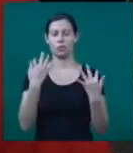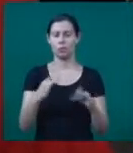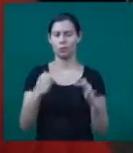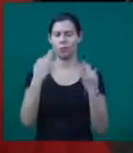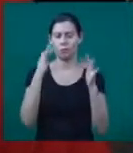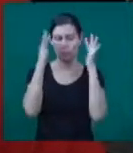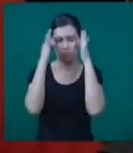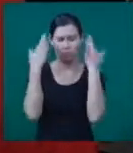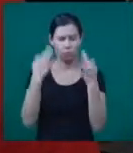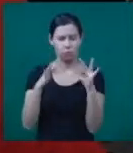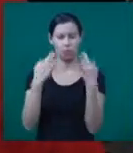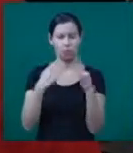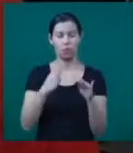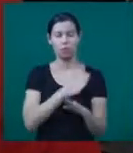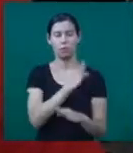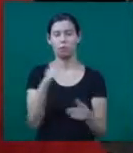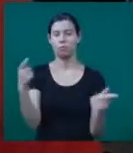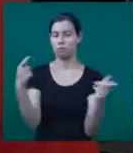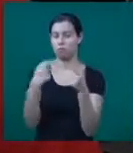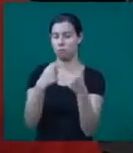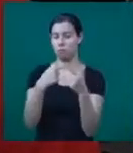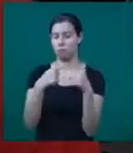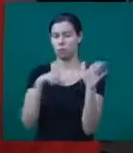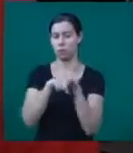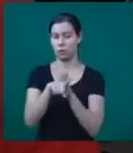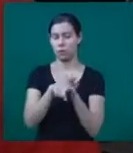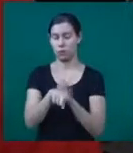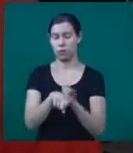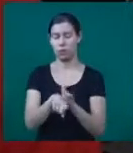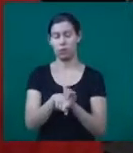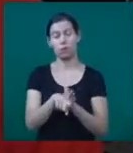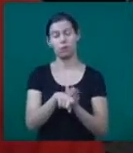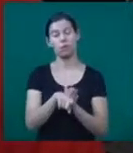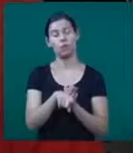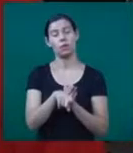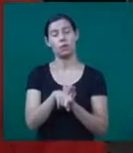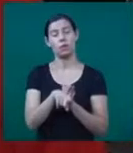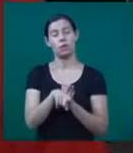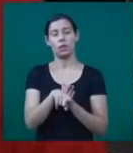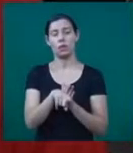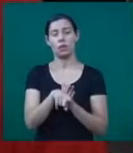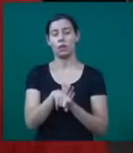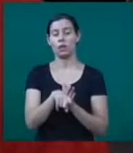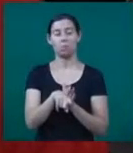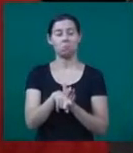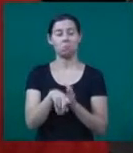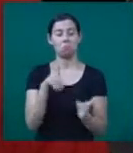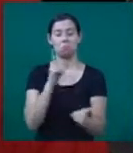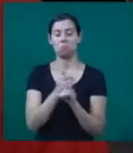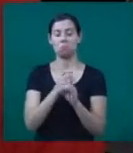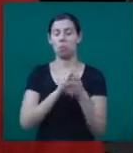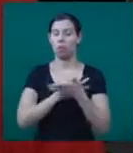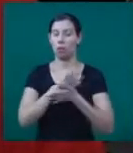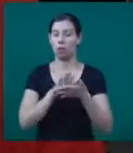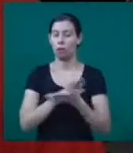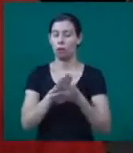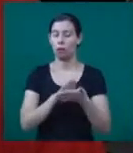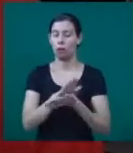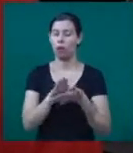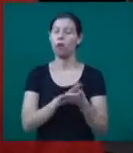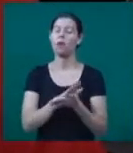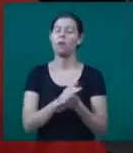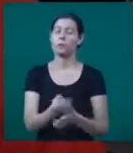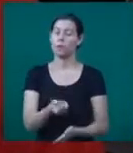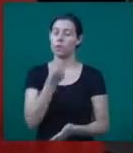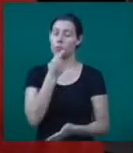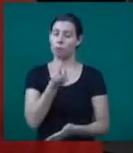médico, falei, o que está acontecendo? Fizemos ressonância, fizemos tudo que podia ser feito e não achou. E os remédios que tomava